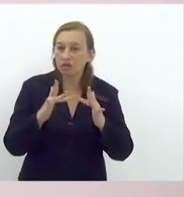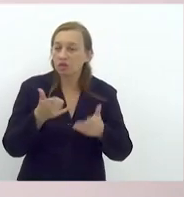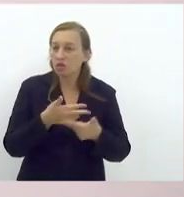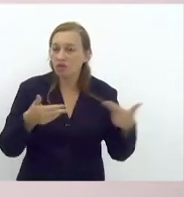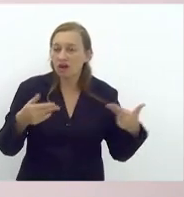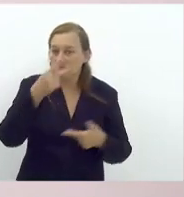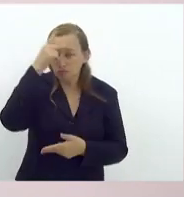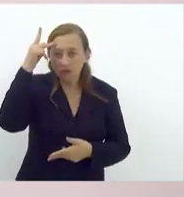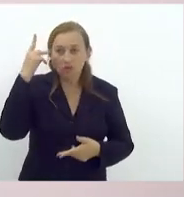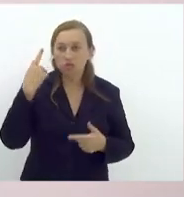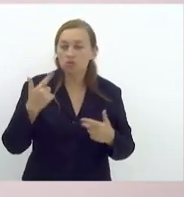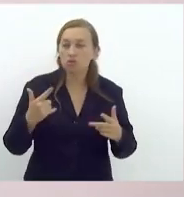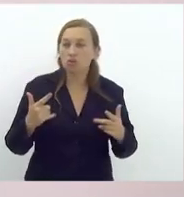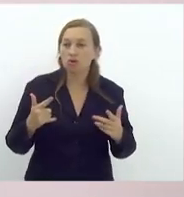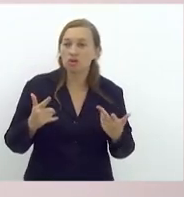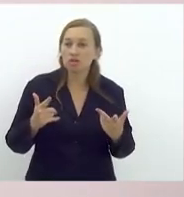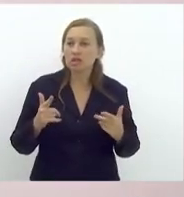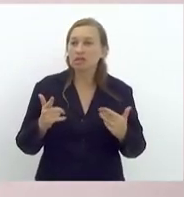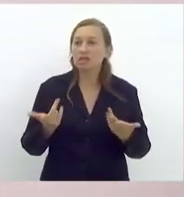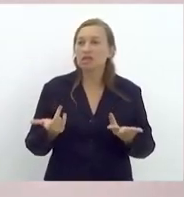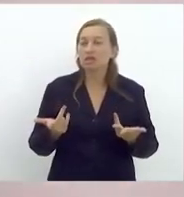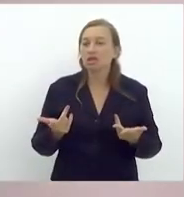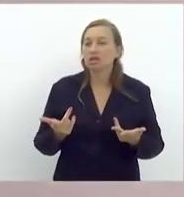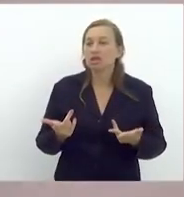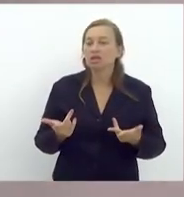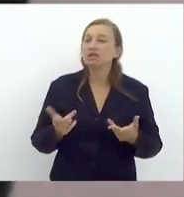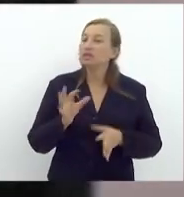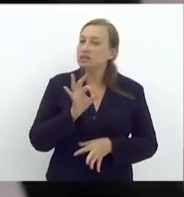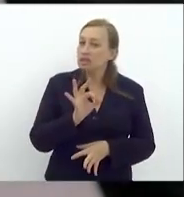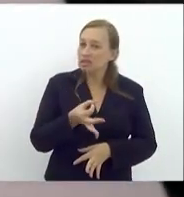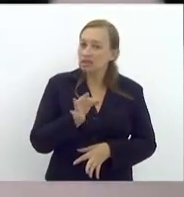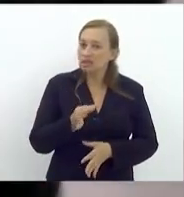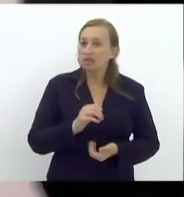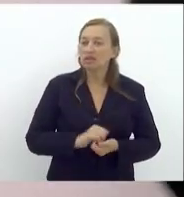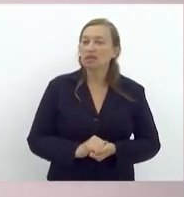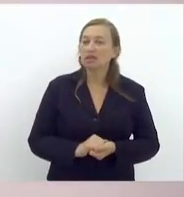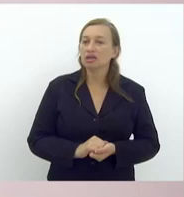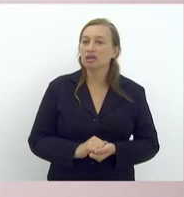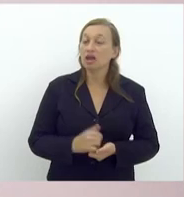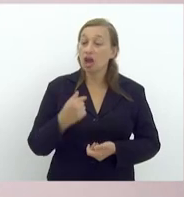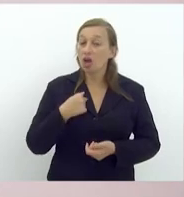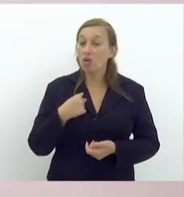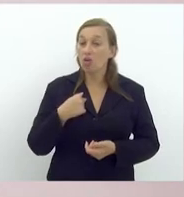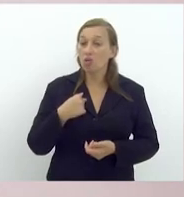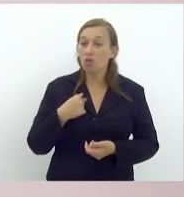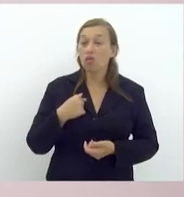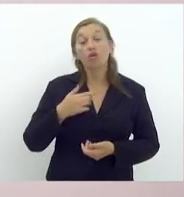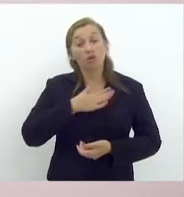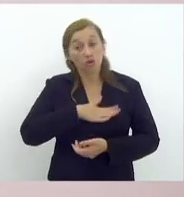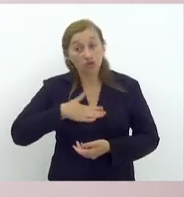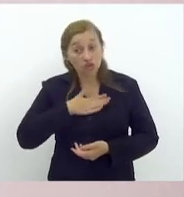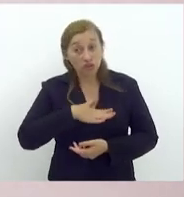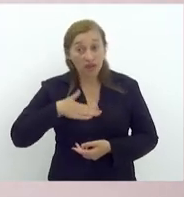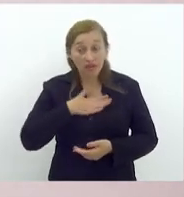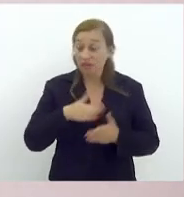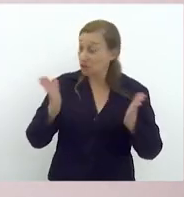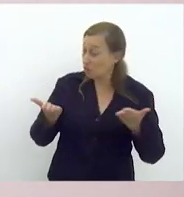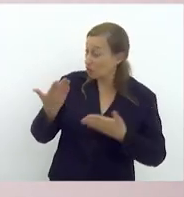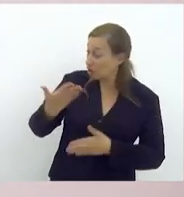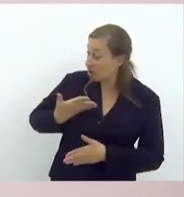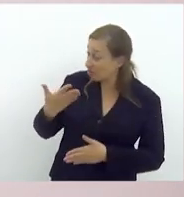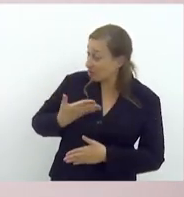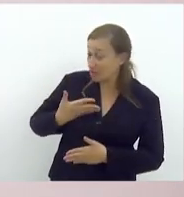assim como pessoas que eram que de certa forma eu era fã hoje em dia são meus amigos